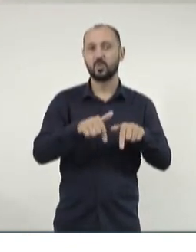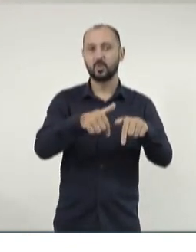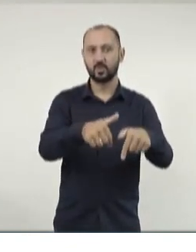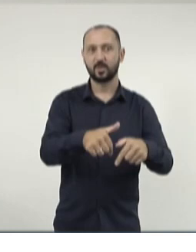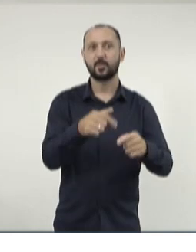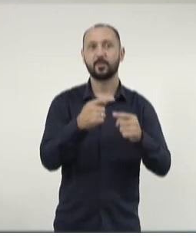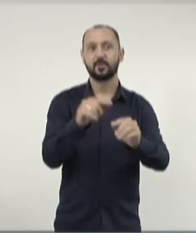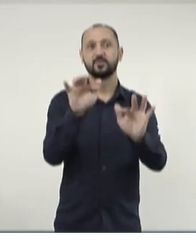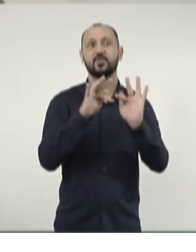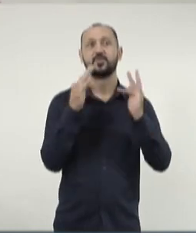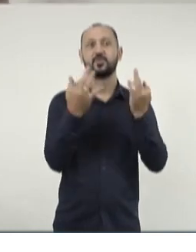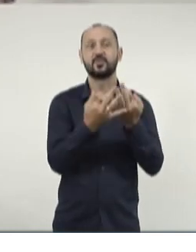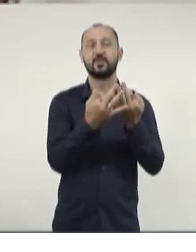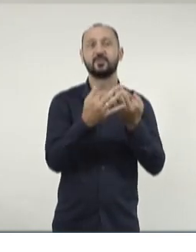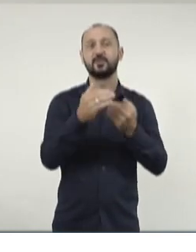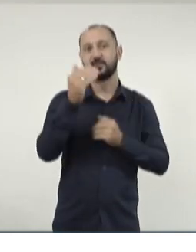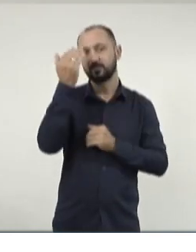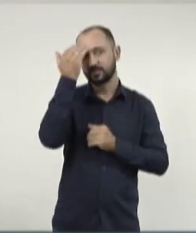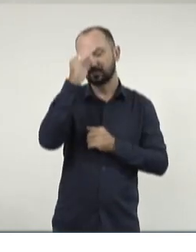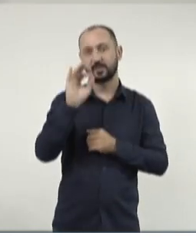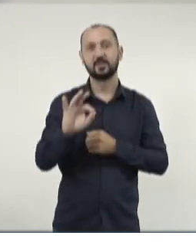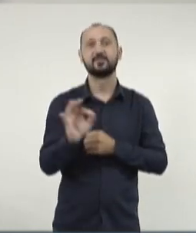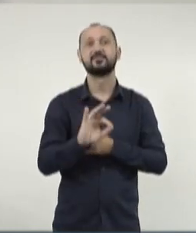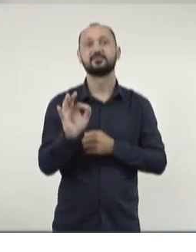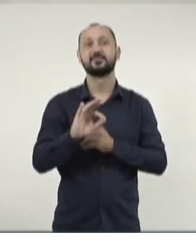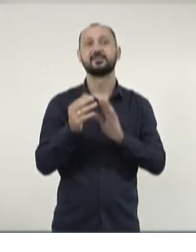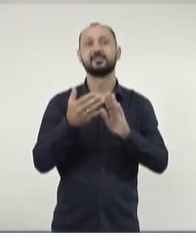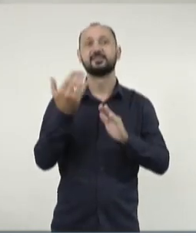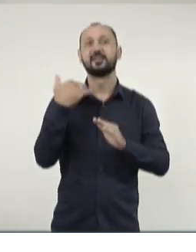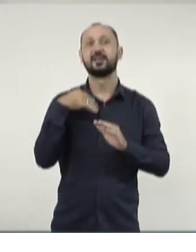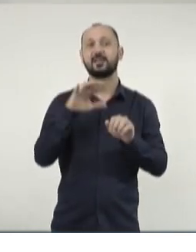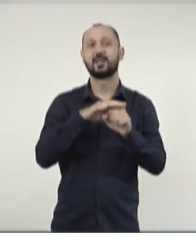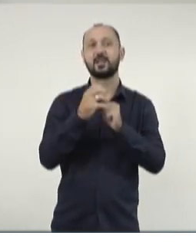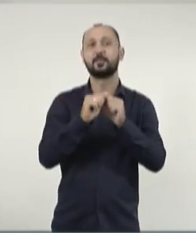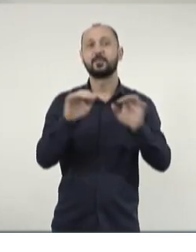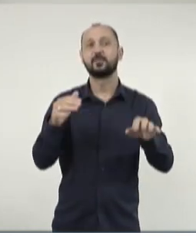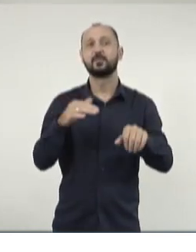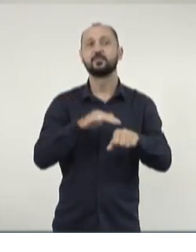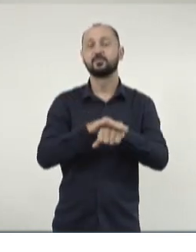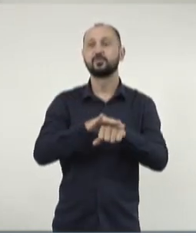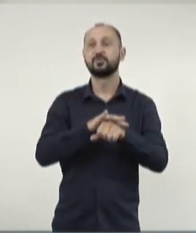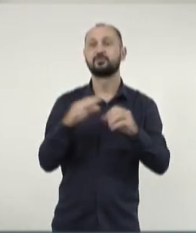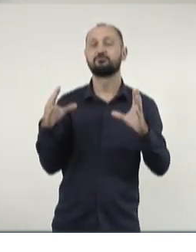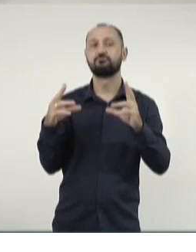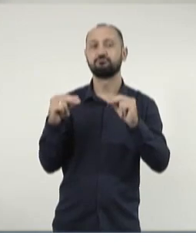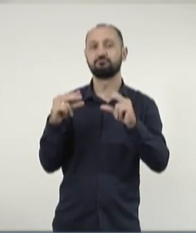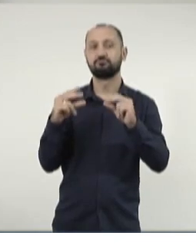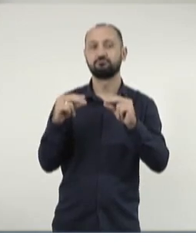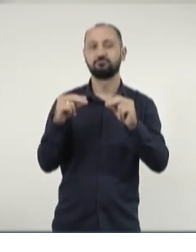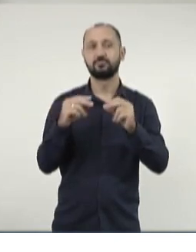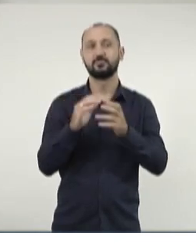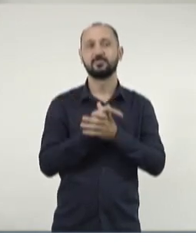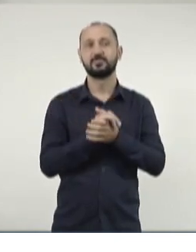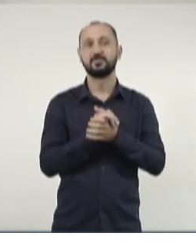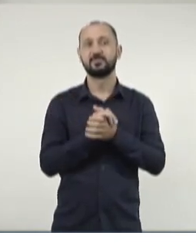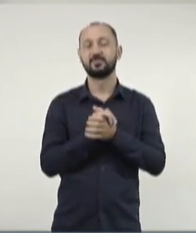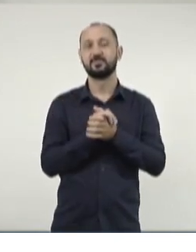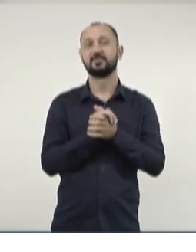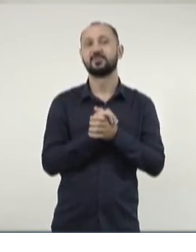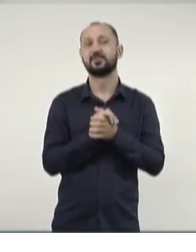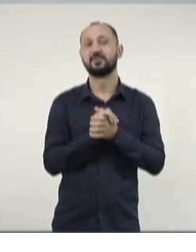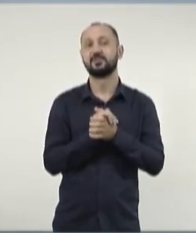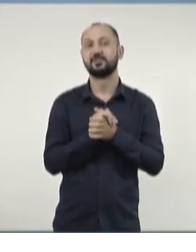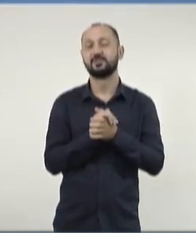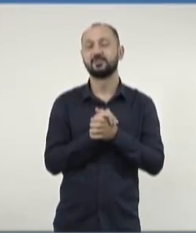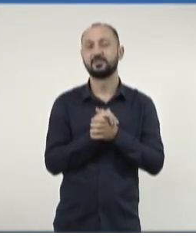tinha uma família que não estava compreendendo nada, e na época da pandemia ninguém podia se falar com ninguém. E aí